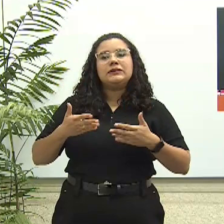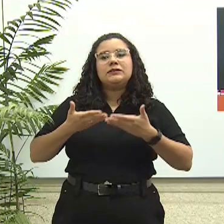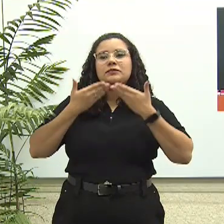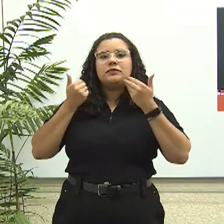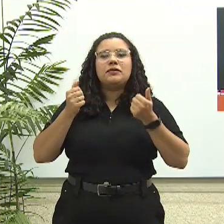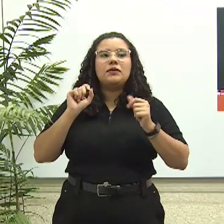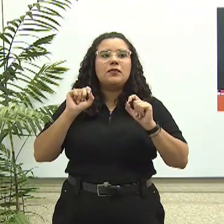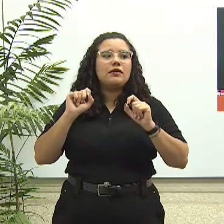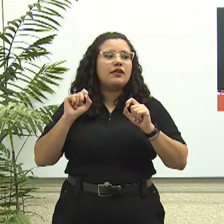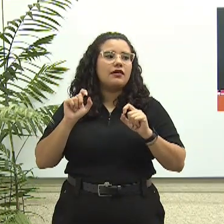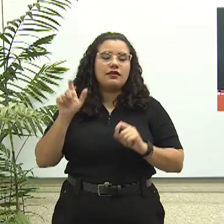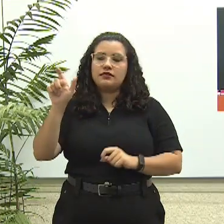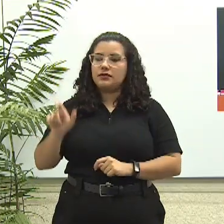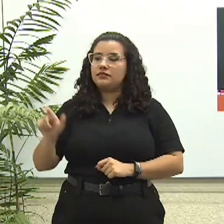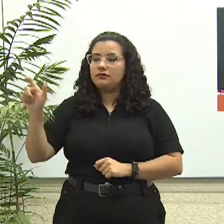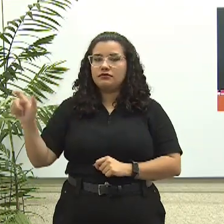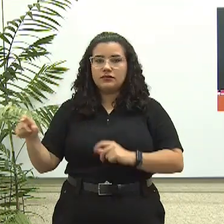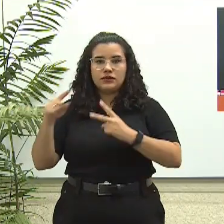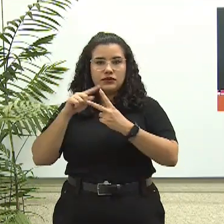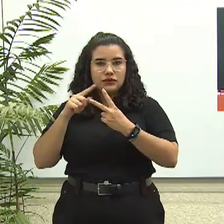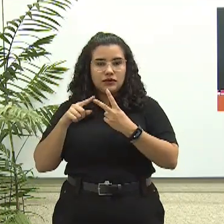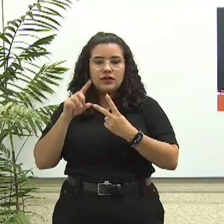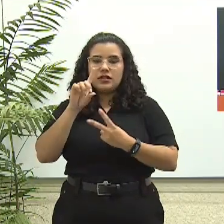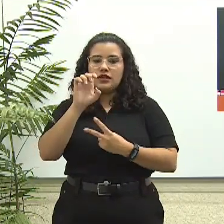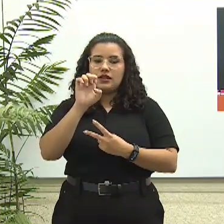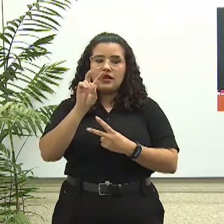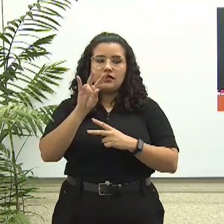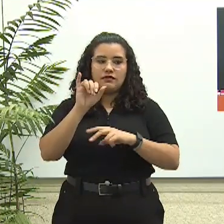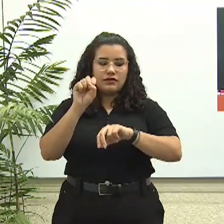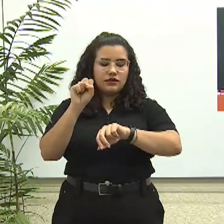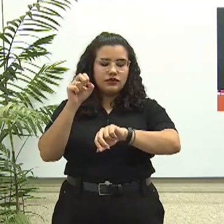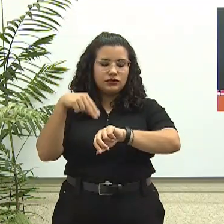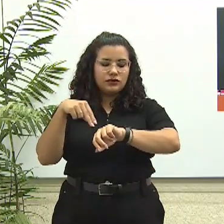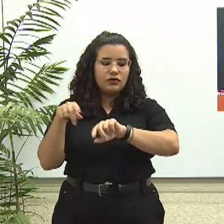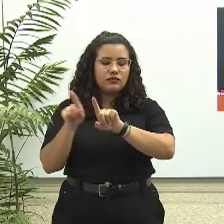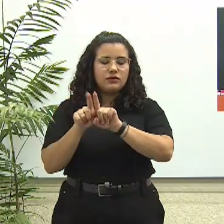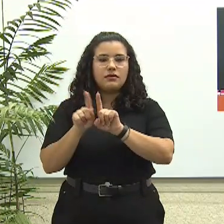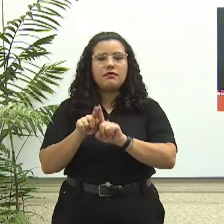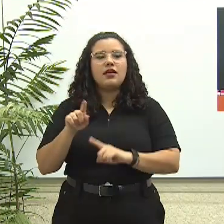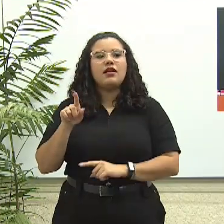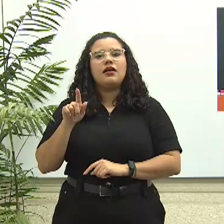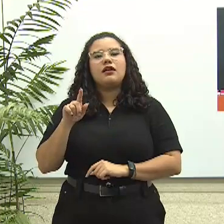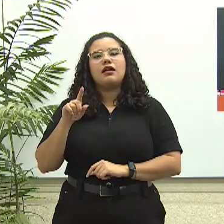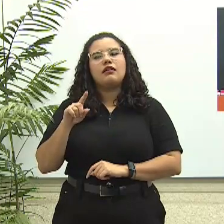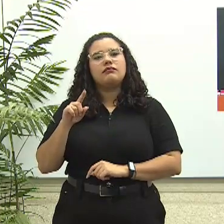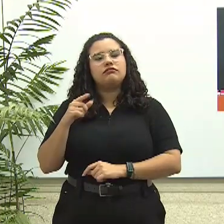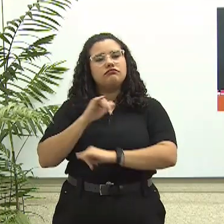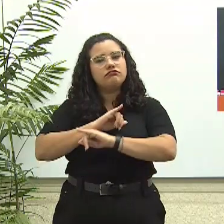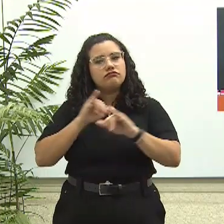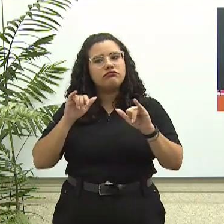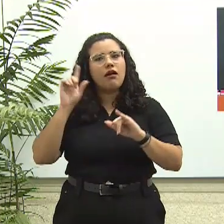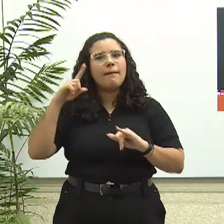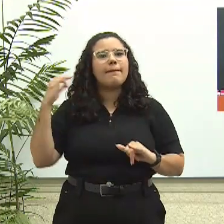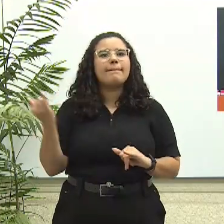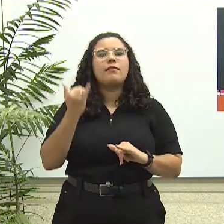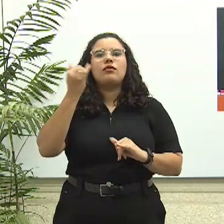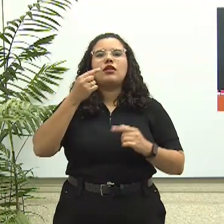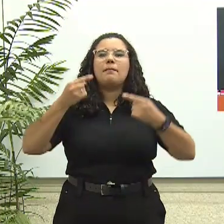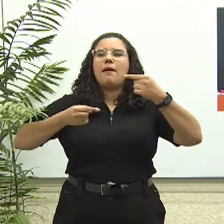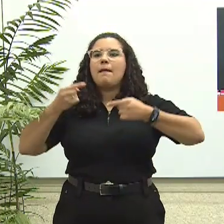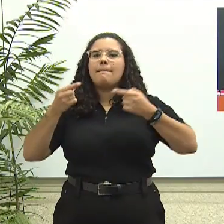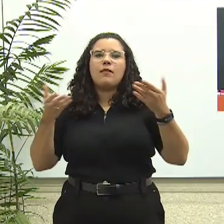Amadeu que faz o prefácio do livro O davon e o Walter escrever uma obra que nós consideramos fundamental para discussão dessa